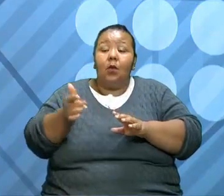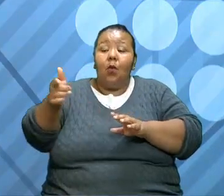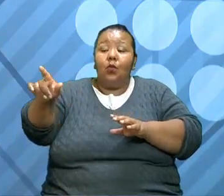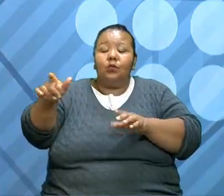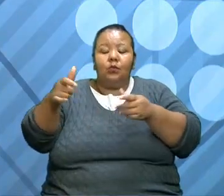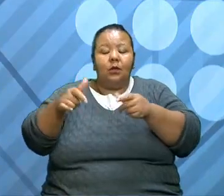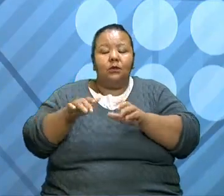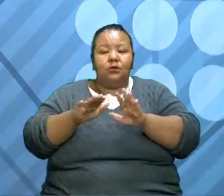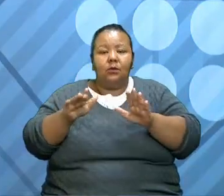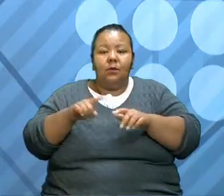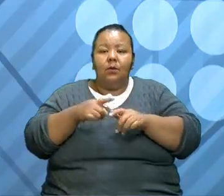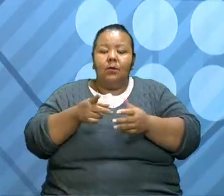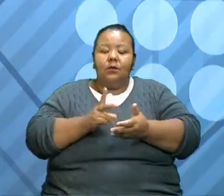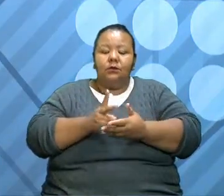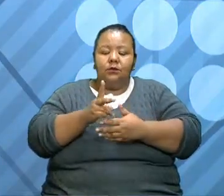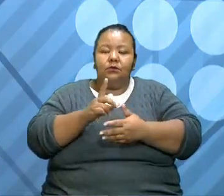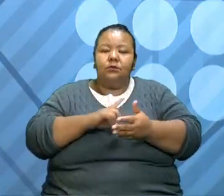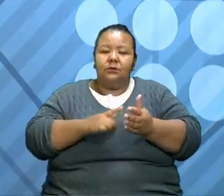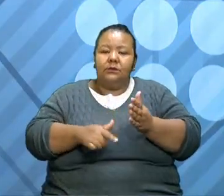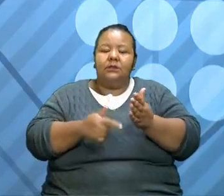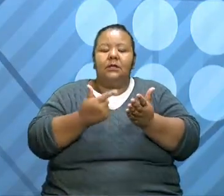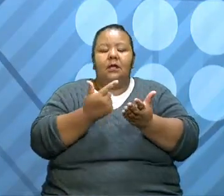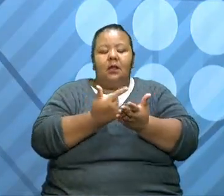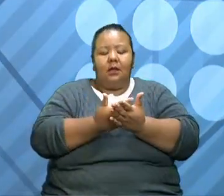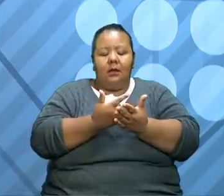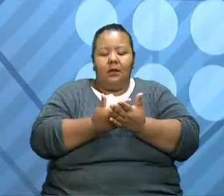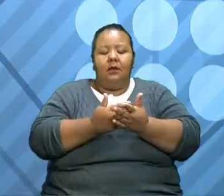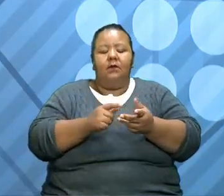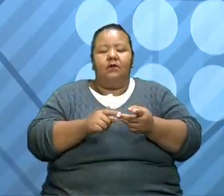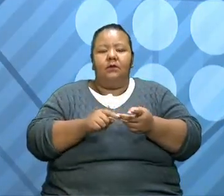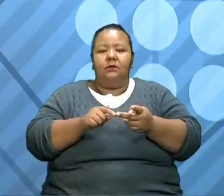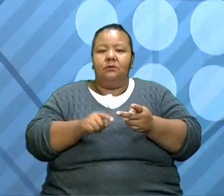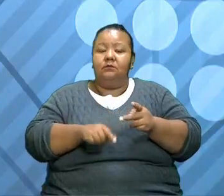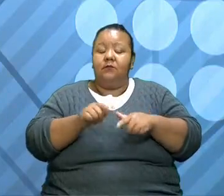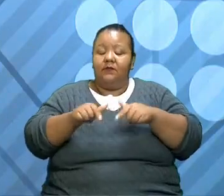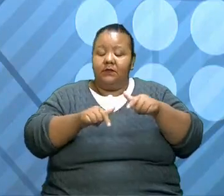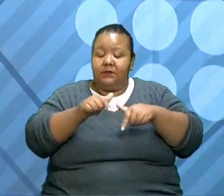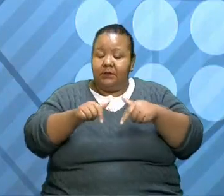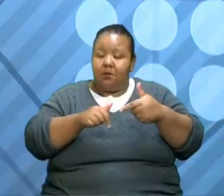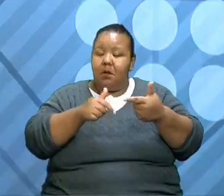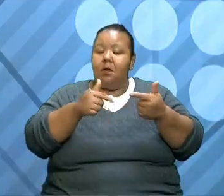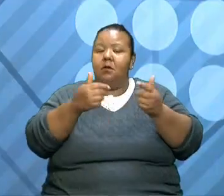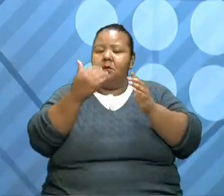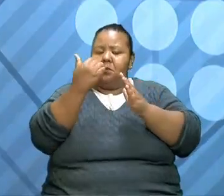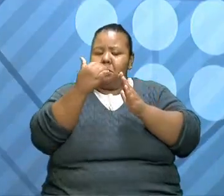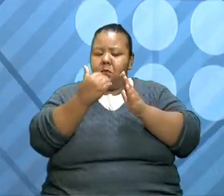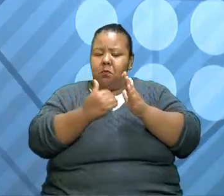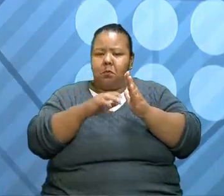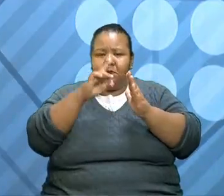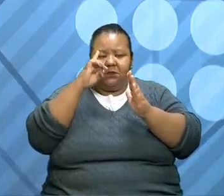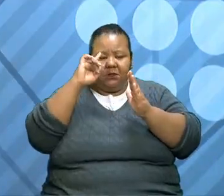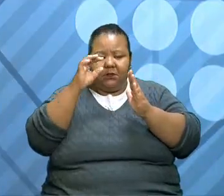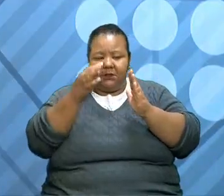ambiente, mas você continua tendo que definir as suas atividades, desenvolver, cumprir